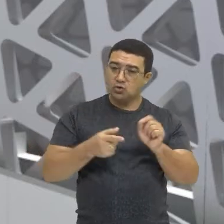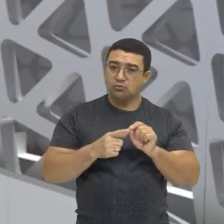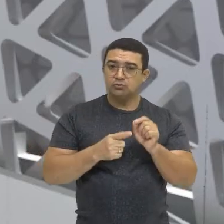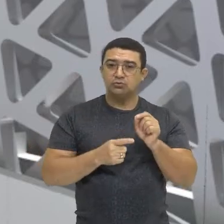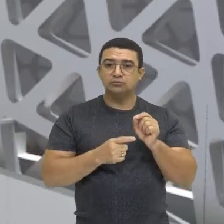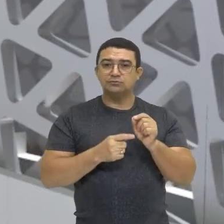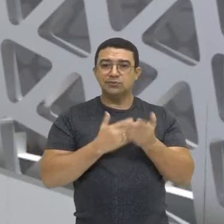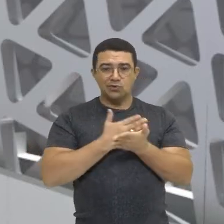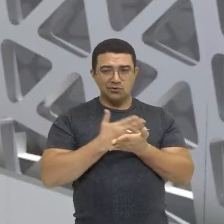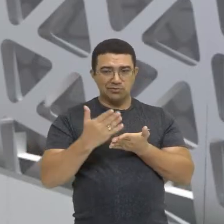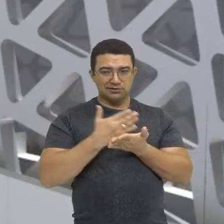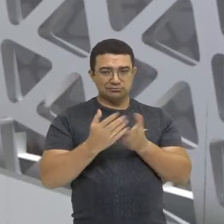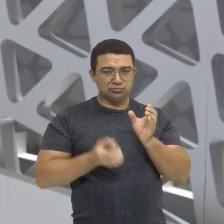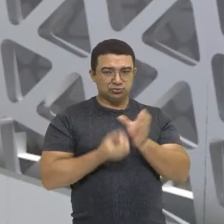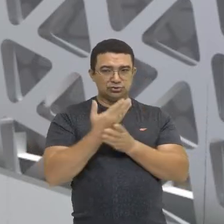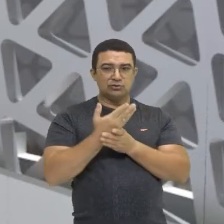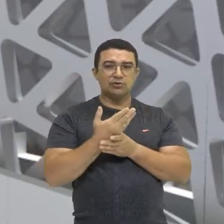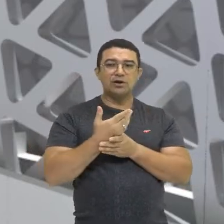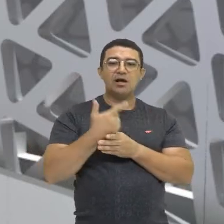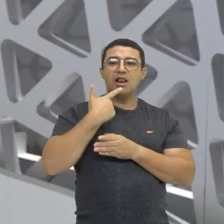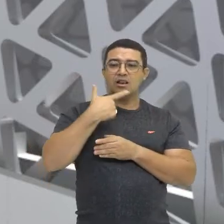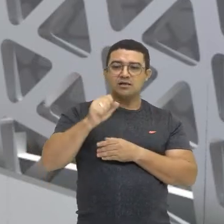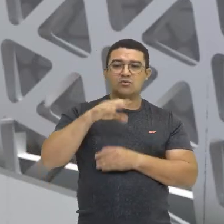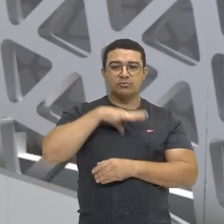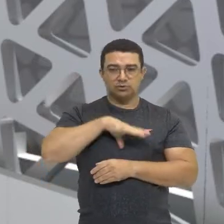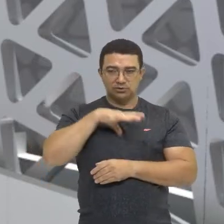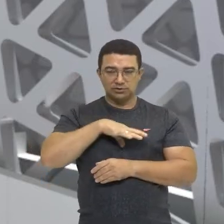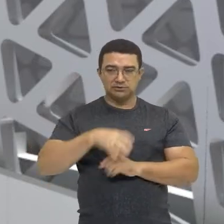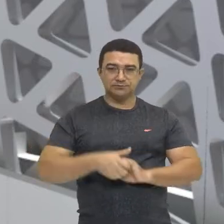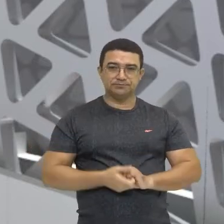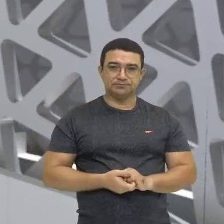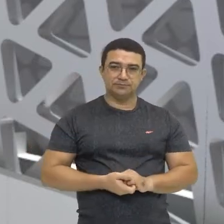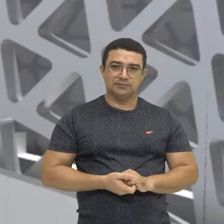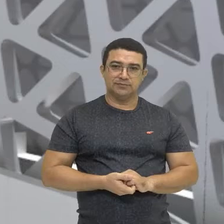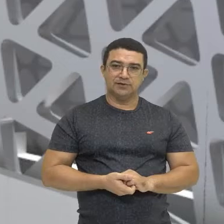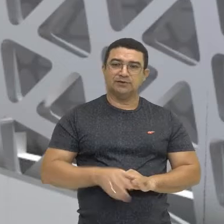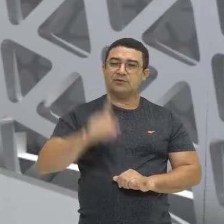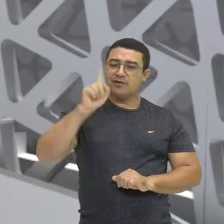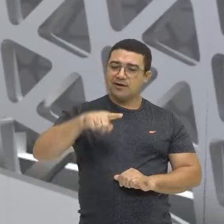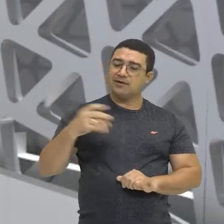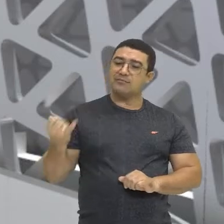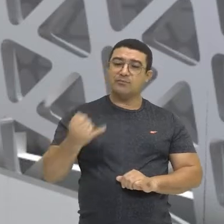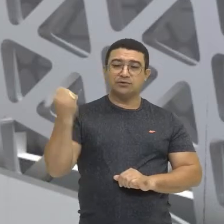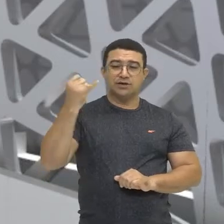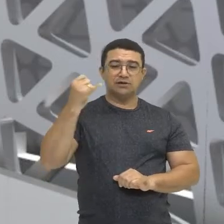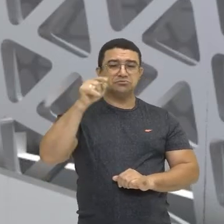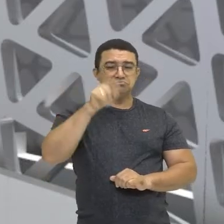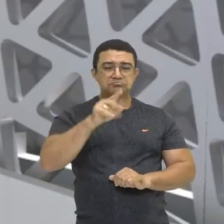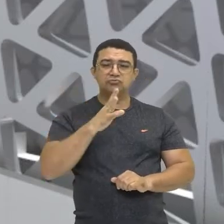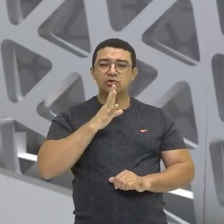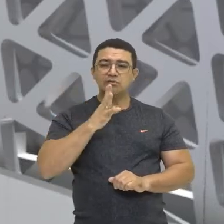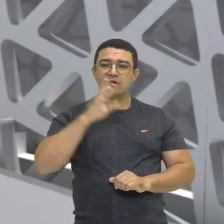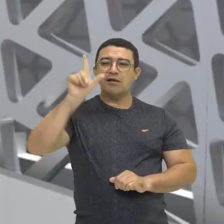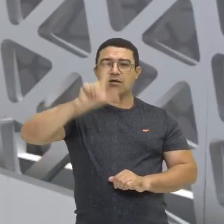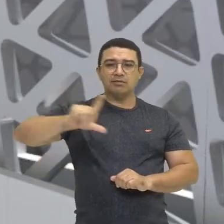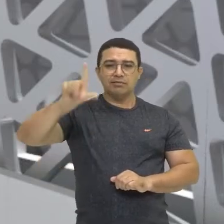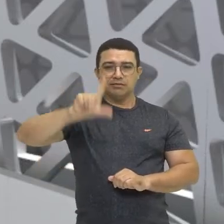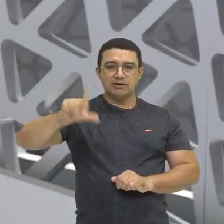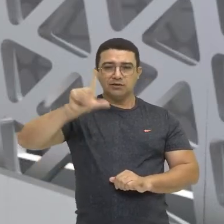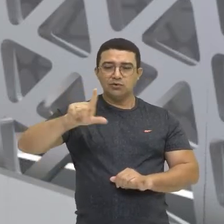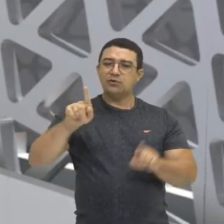nossa língua, esta língua que você fala. Então, olha como é importante você conhecer a literatura e essa